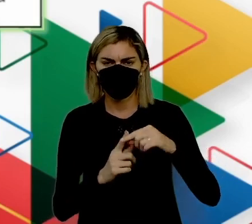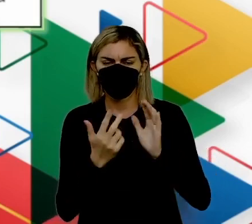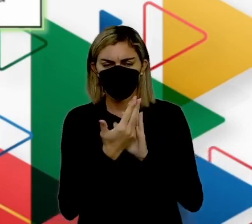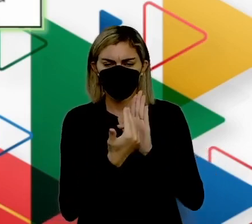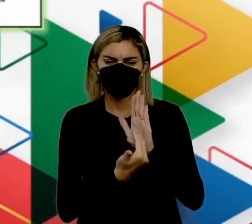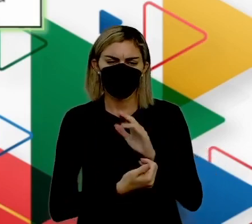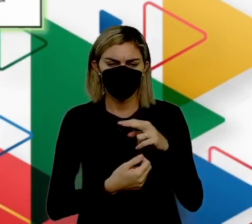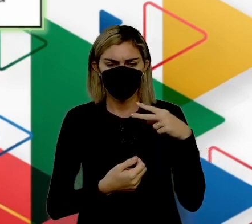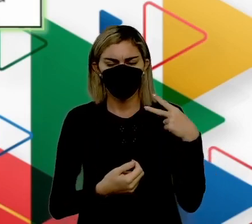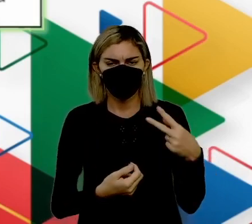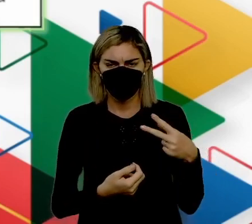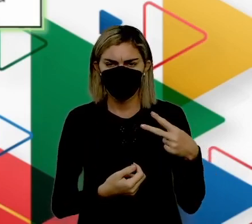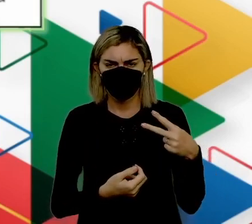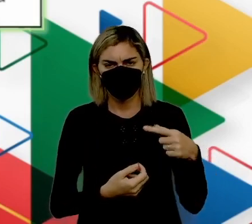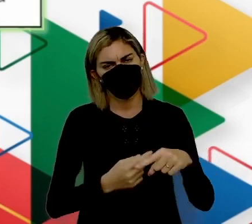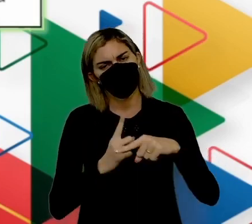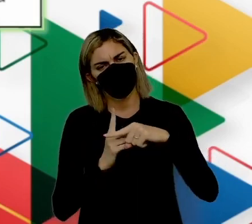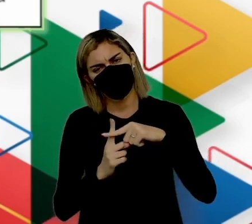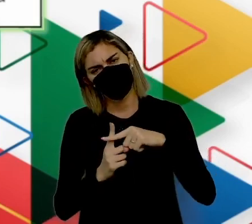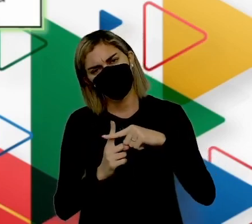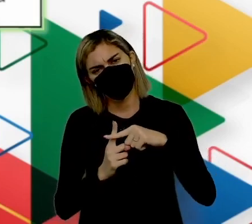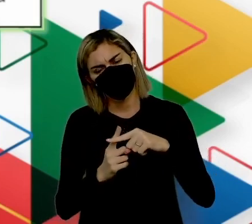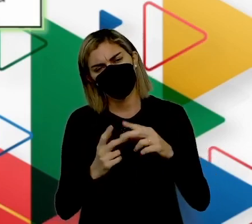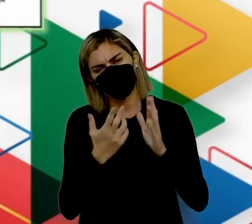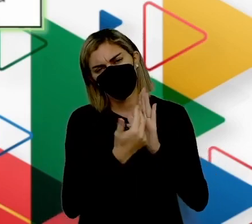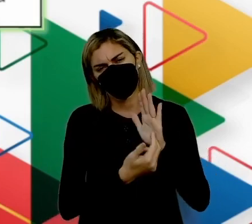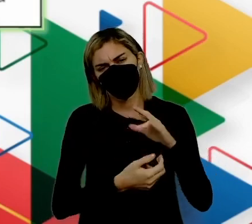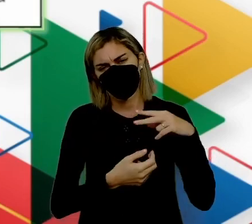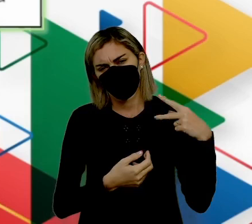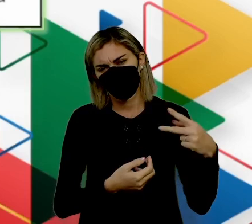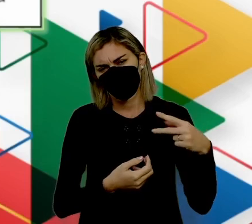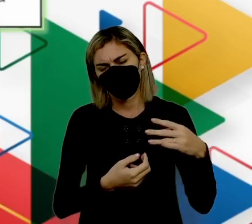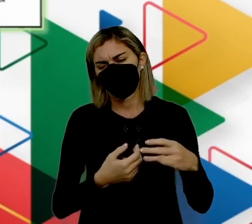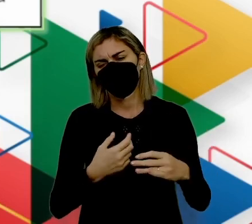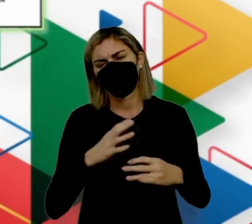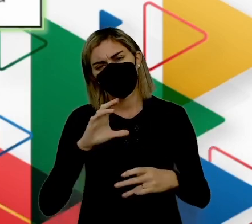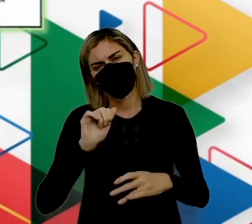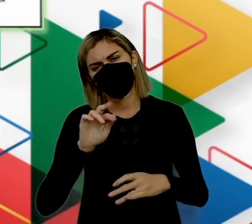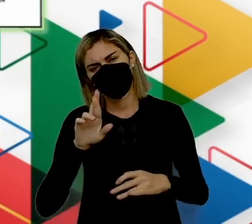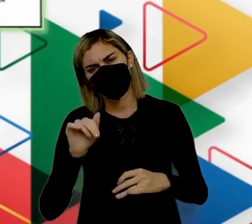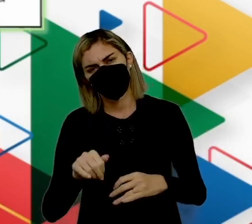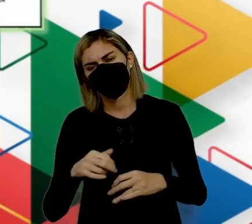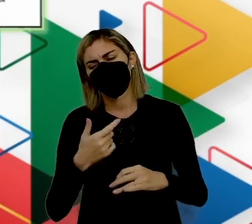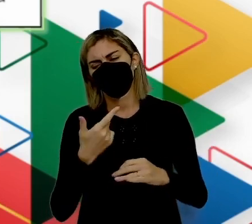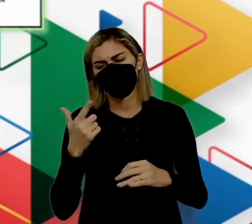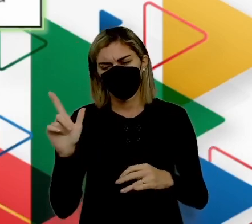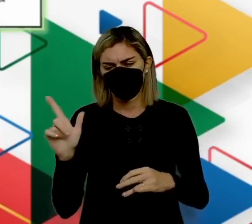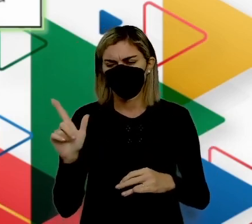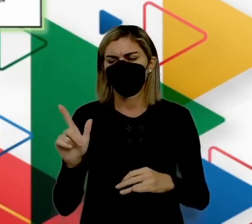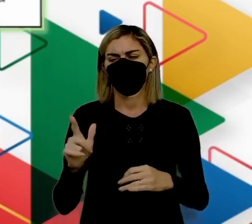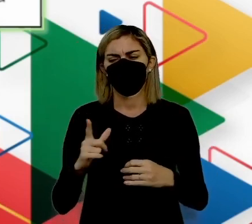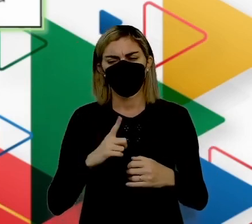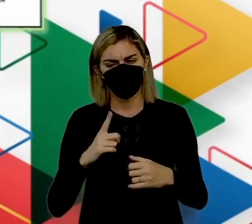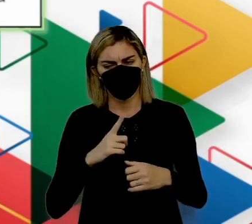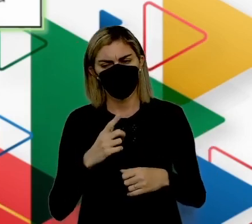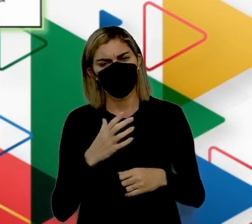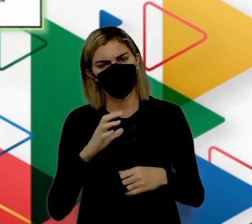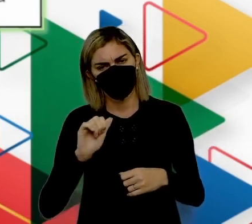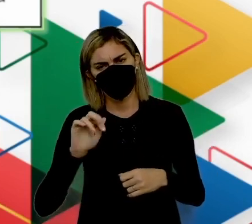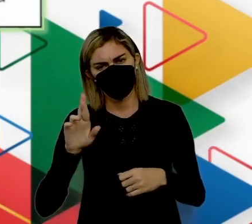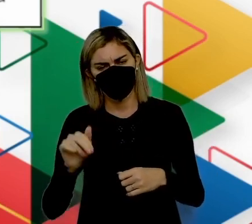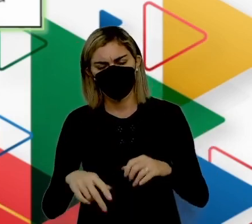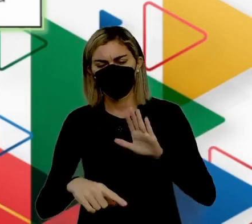2. Carga positiva na figura 2 e eu coloquei uma carga de prova, carga de teste, mas essa carga ela